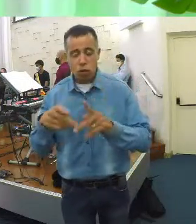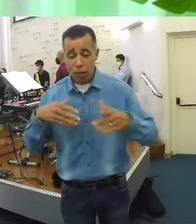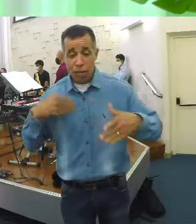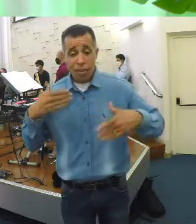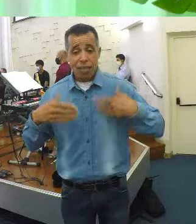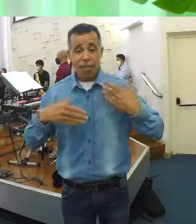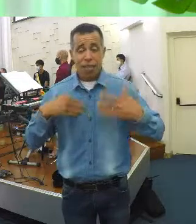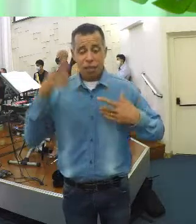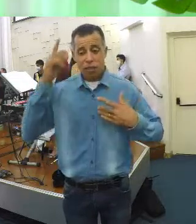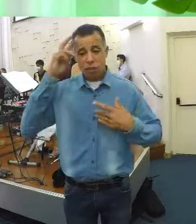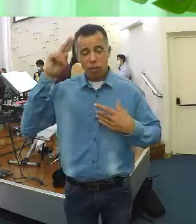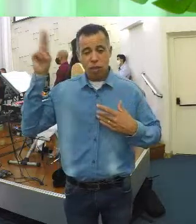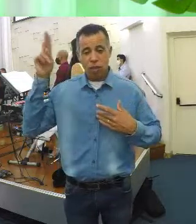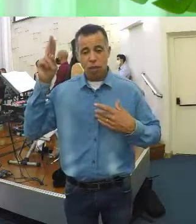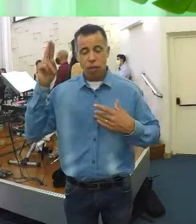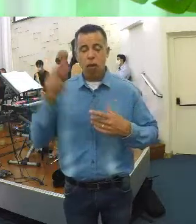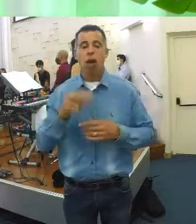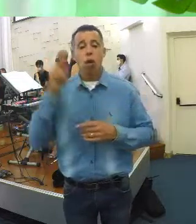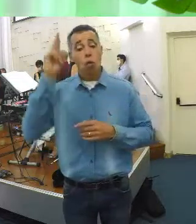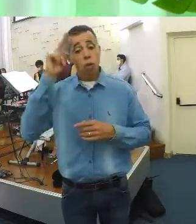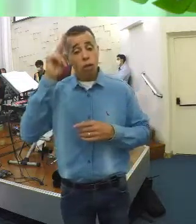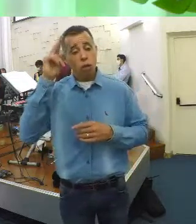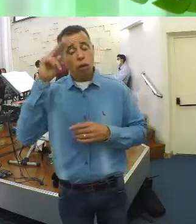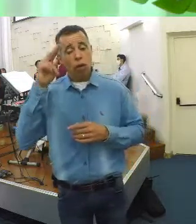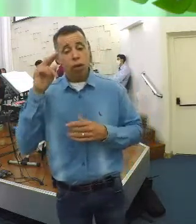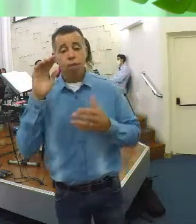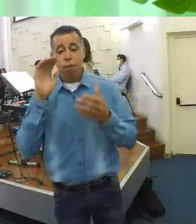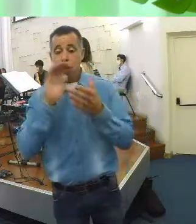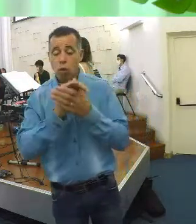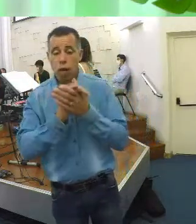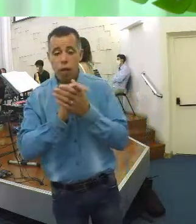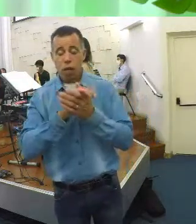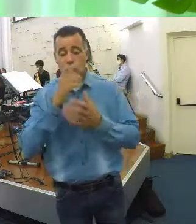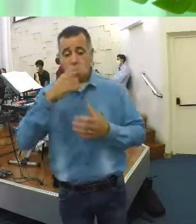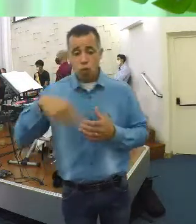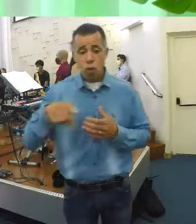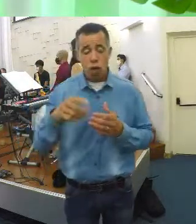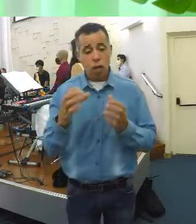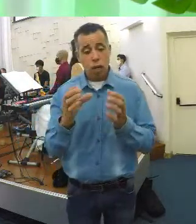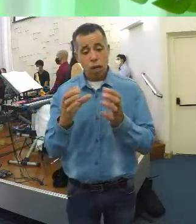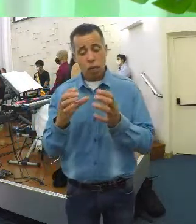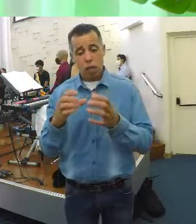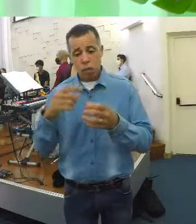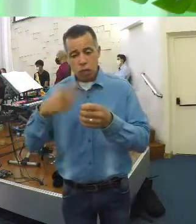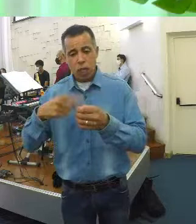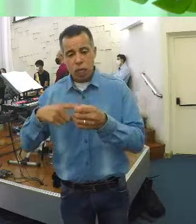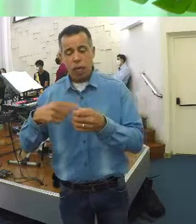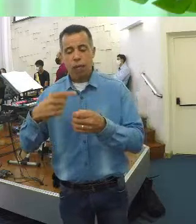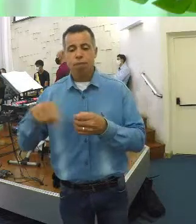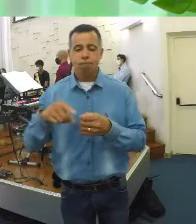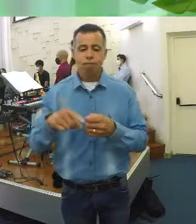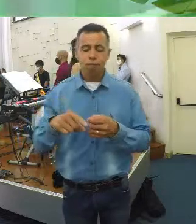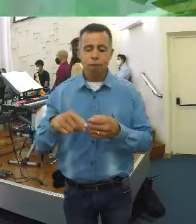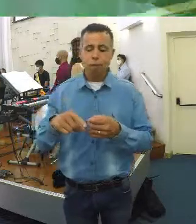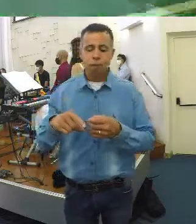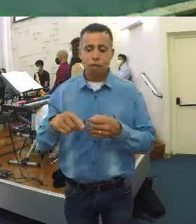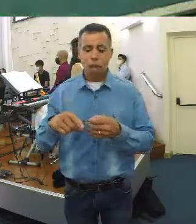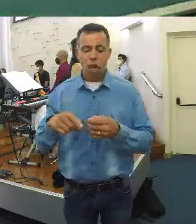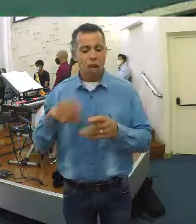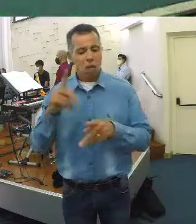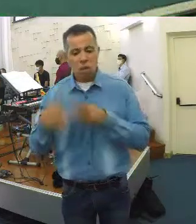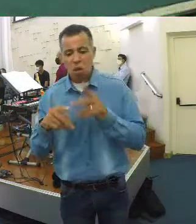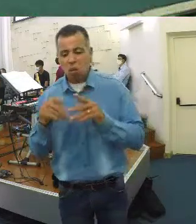Conta-se que um casal missionário chegou numa cidade em que havia grande resistência à pregação do Evangelho.